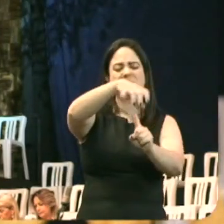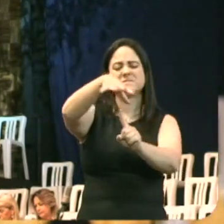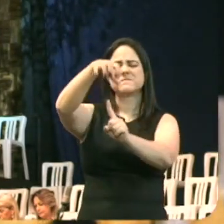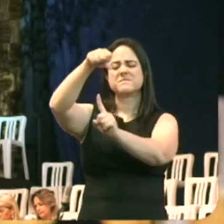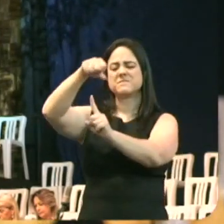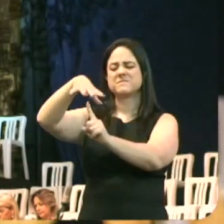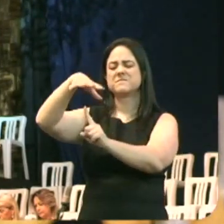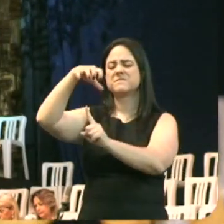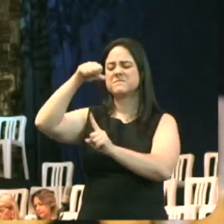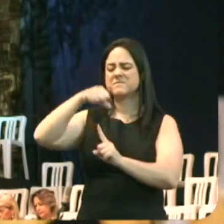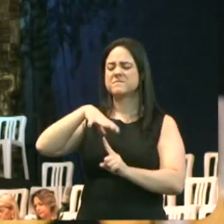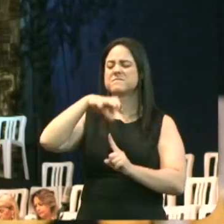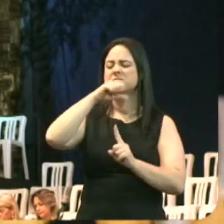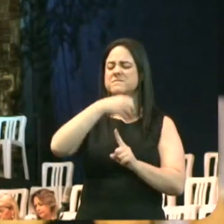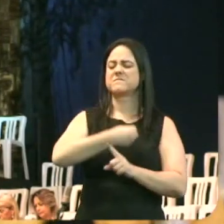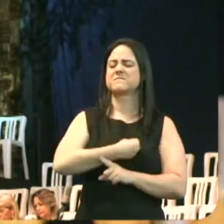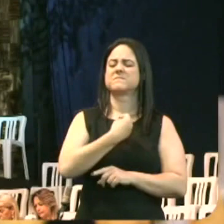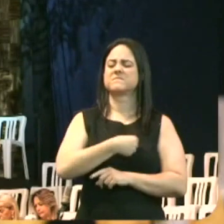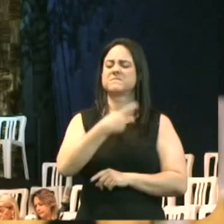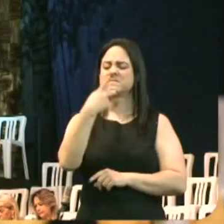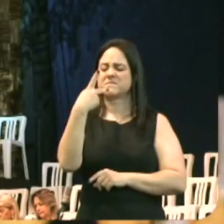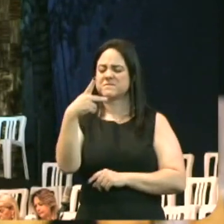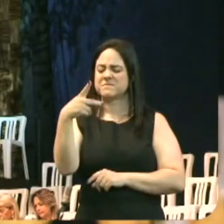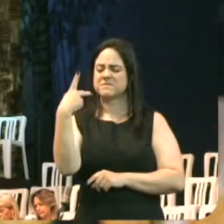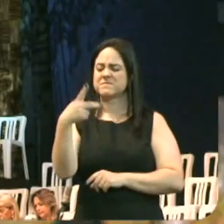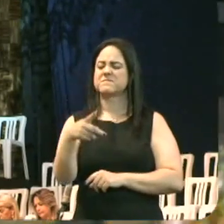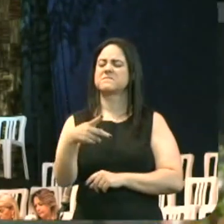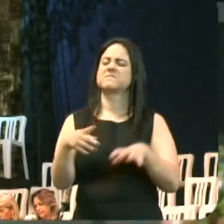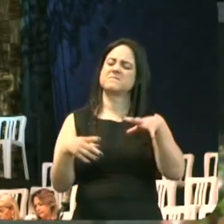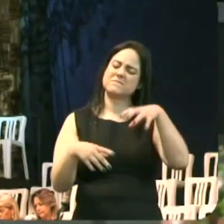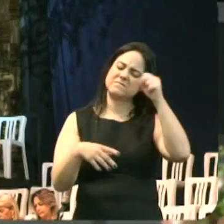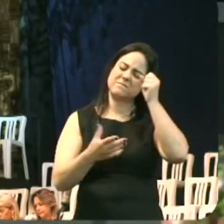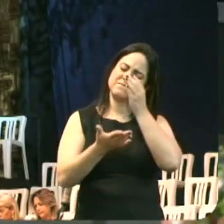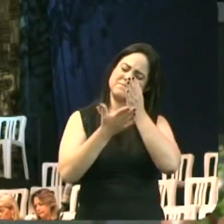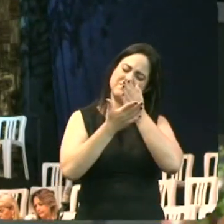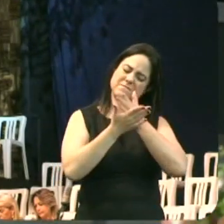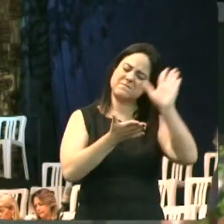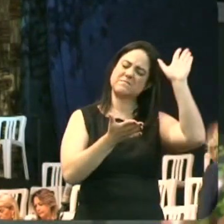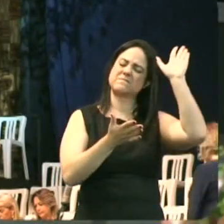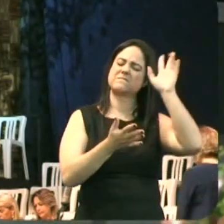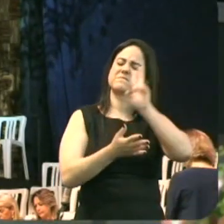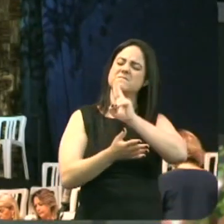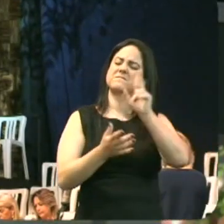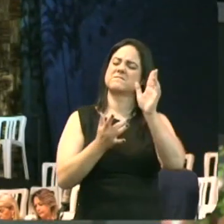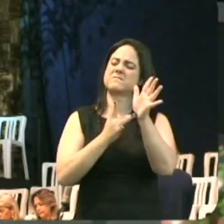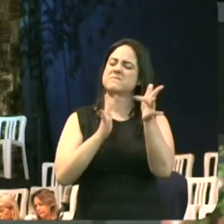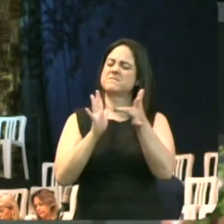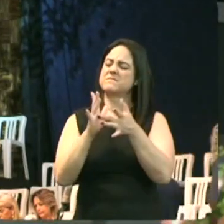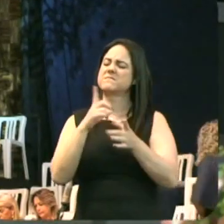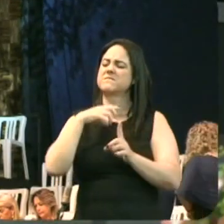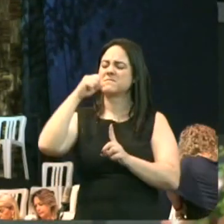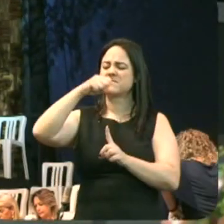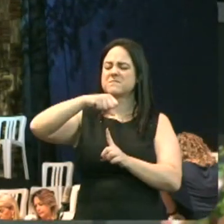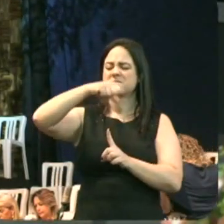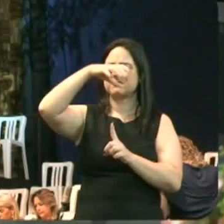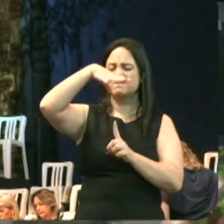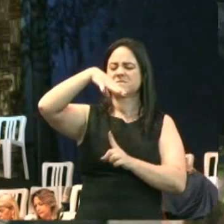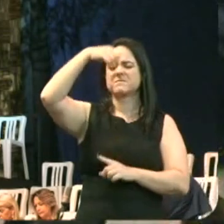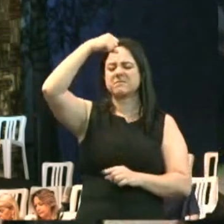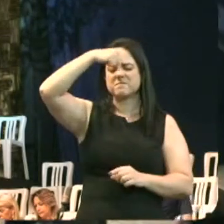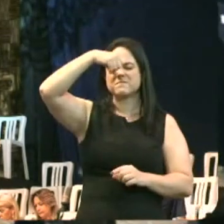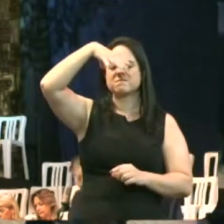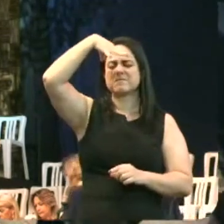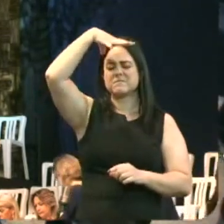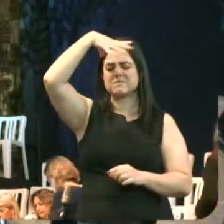lança luz sobre as trevas do entendimento, lança luz, Senhor, sobre as trevas